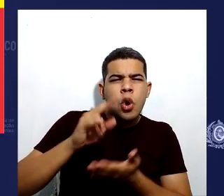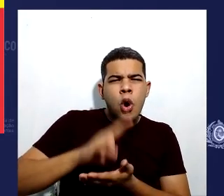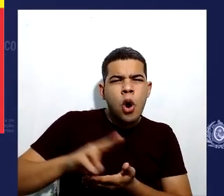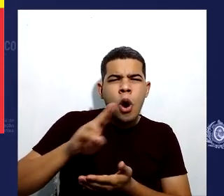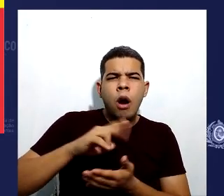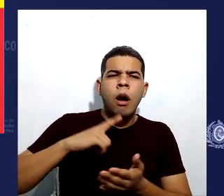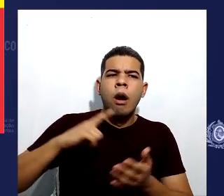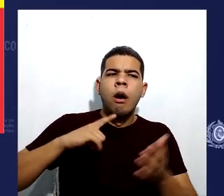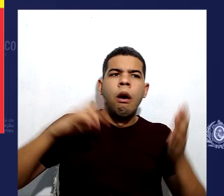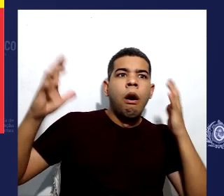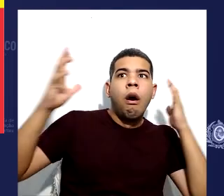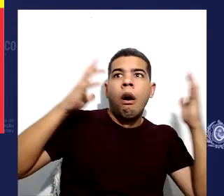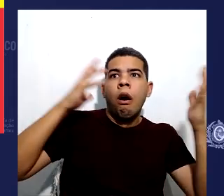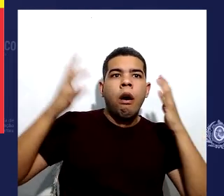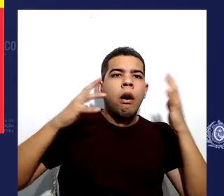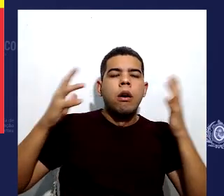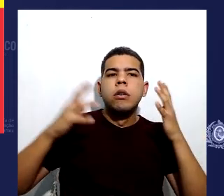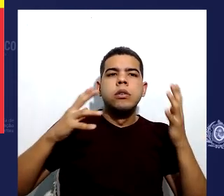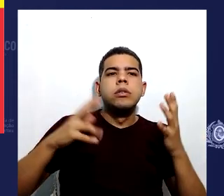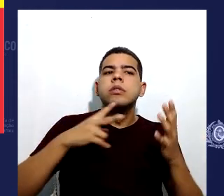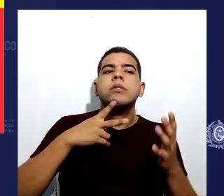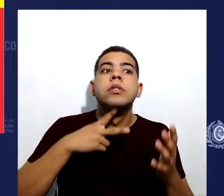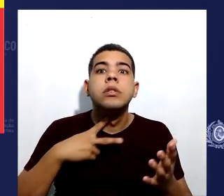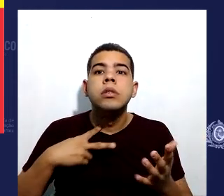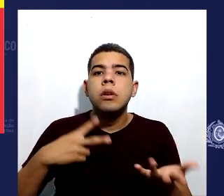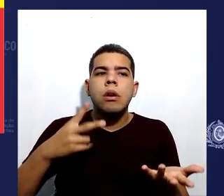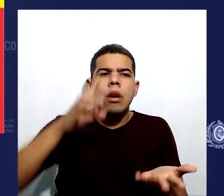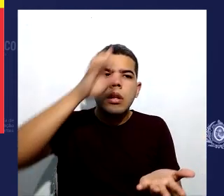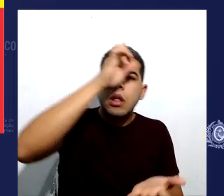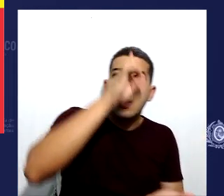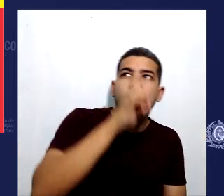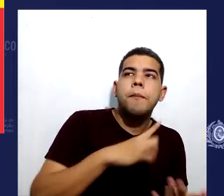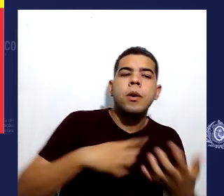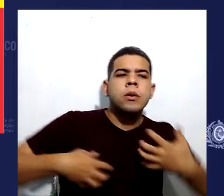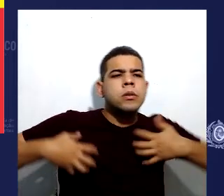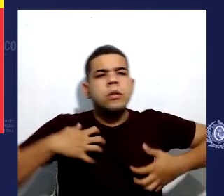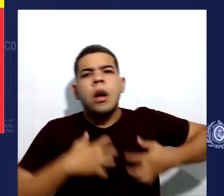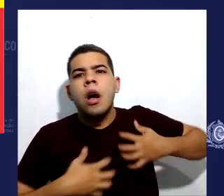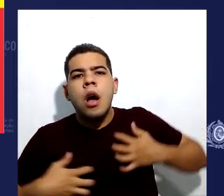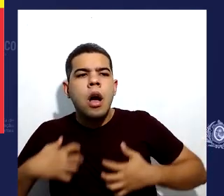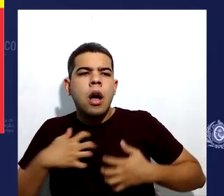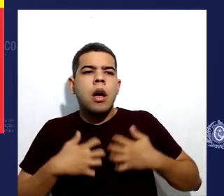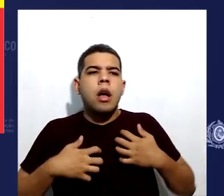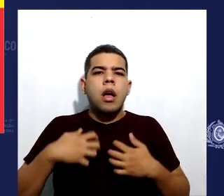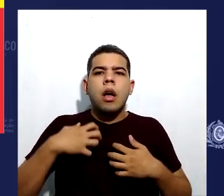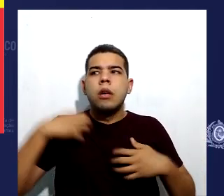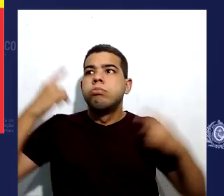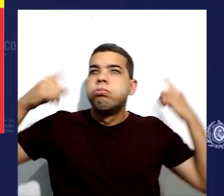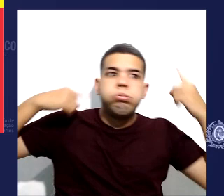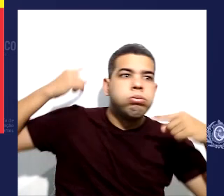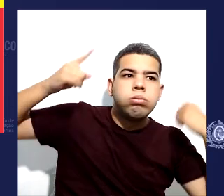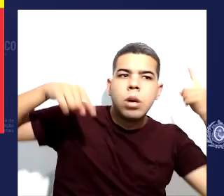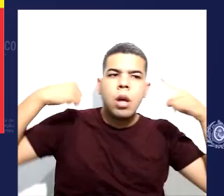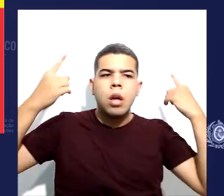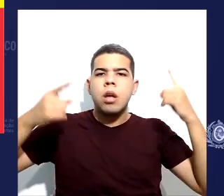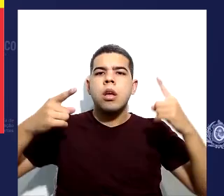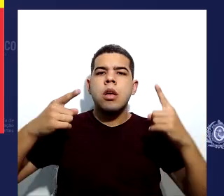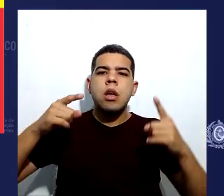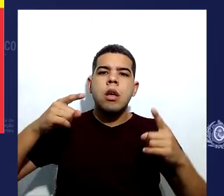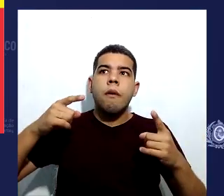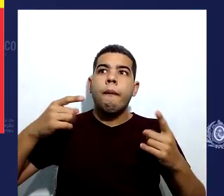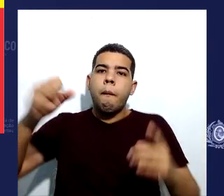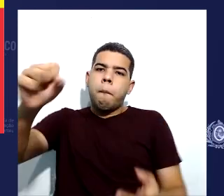causar alucinações, mania, depressão, ansiedade, psicose, risco